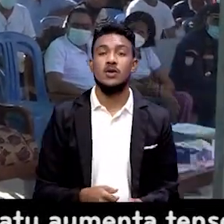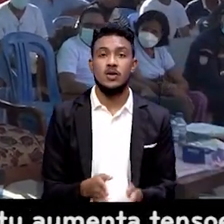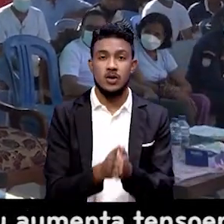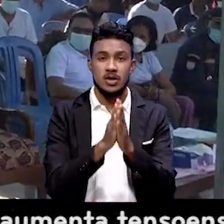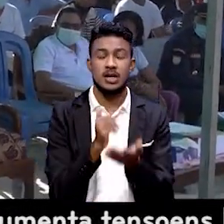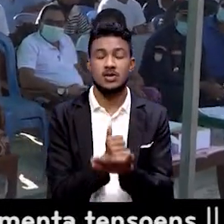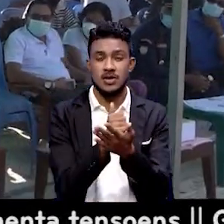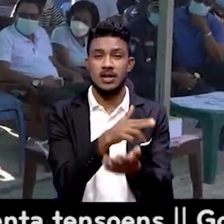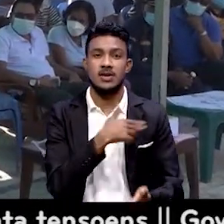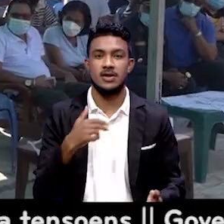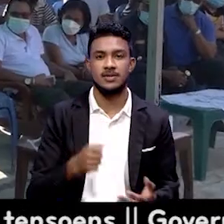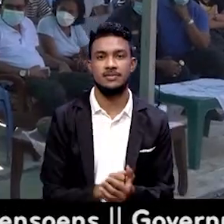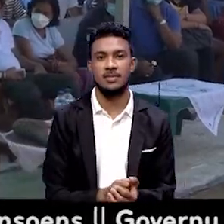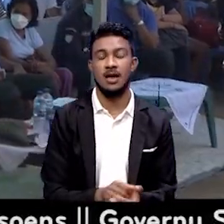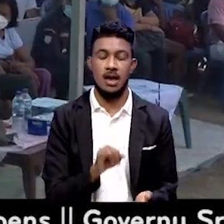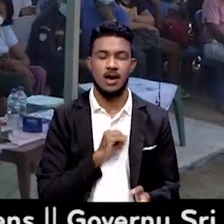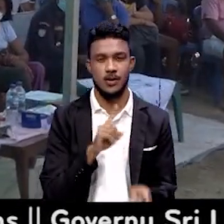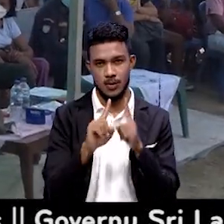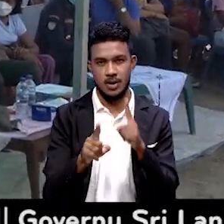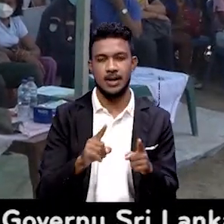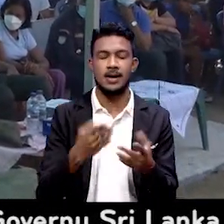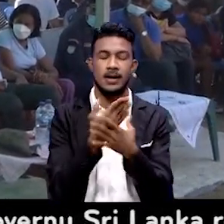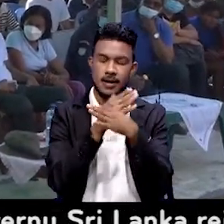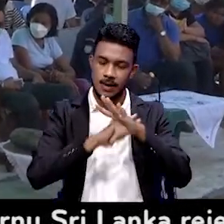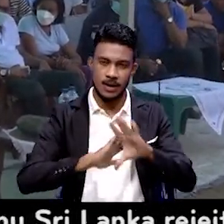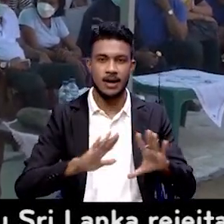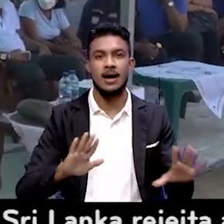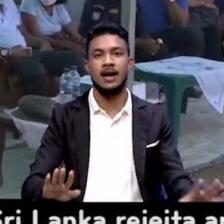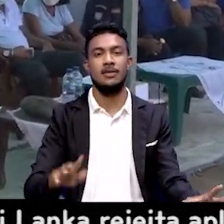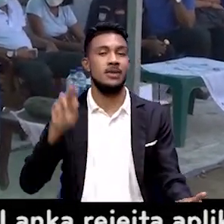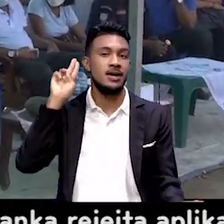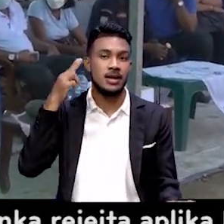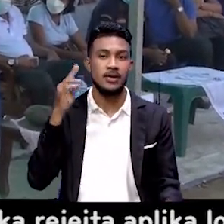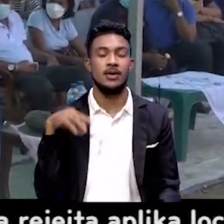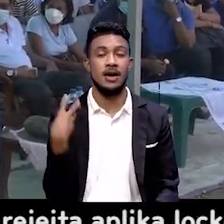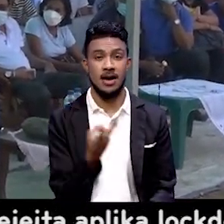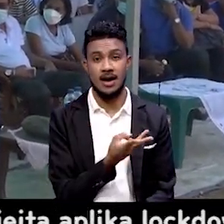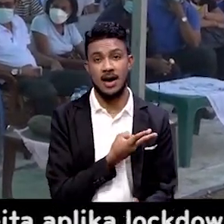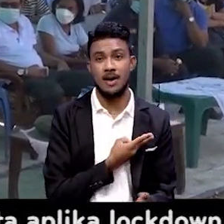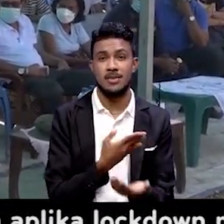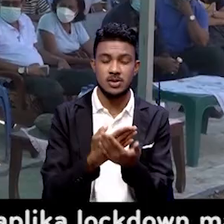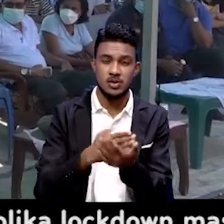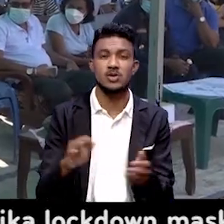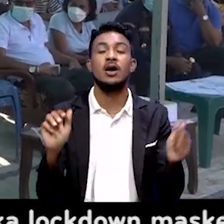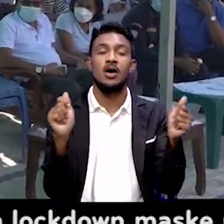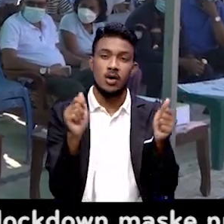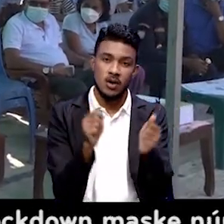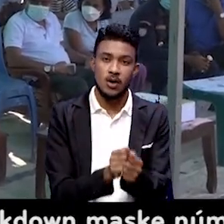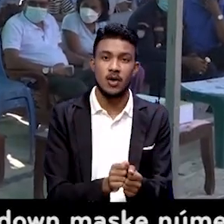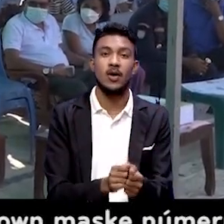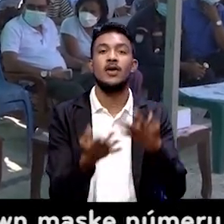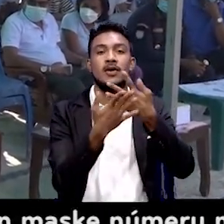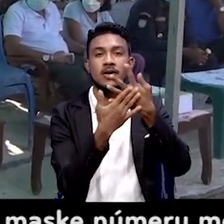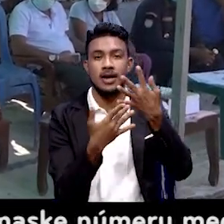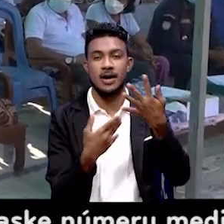E aquilo é teu. Adeus. Calma, tio. A mi só se horra.